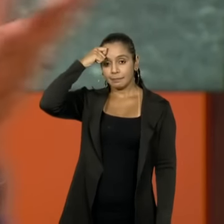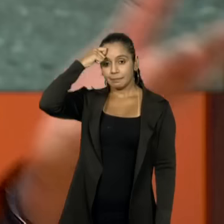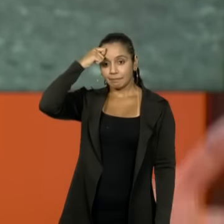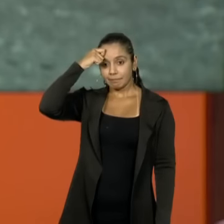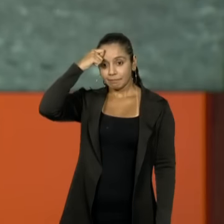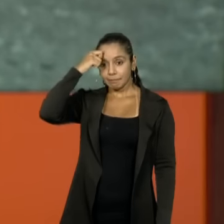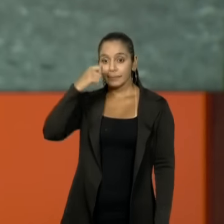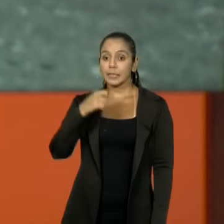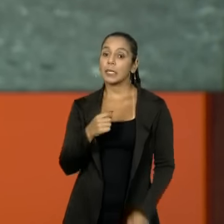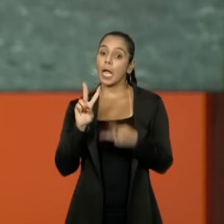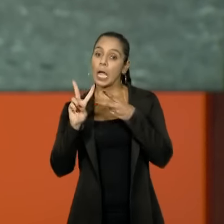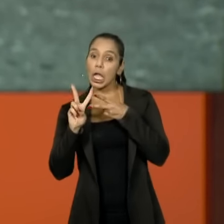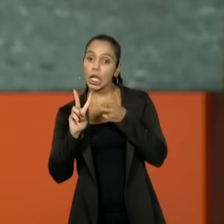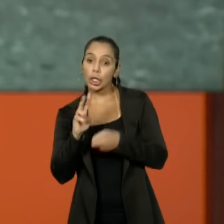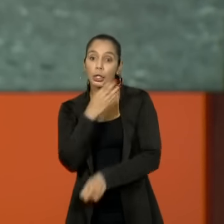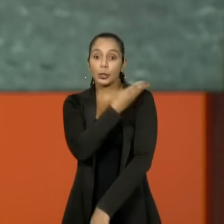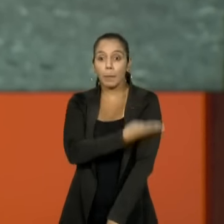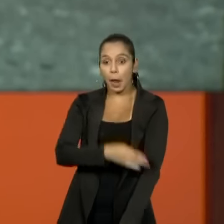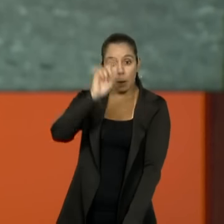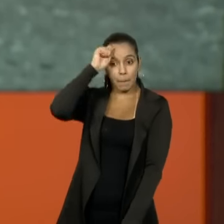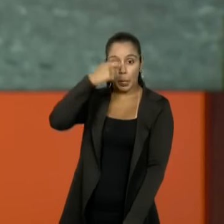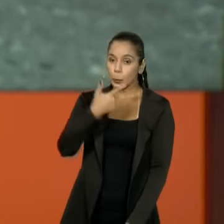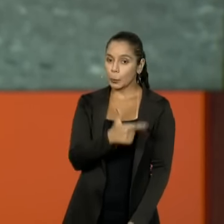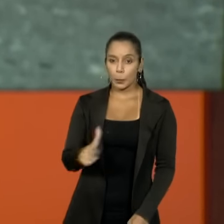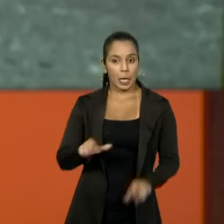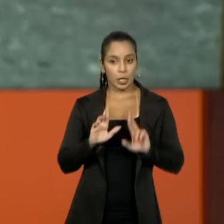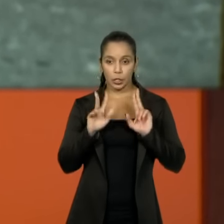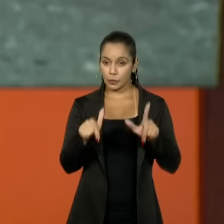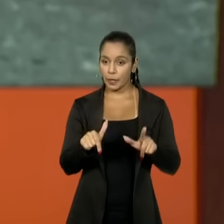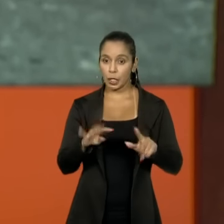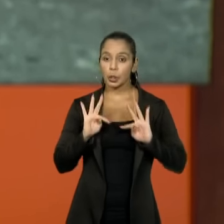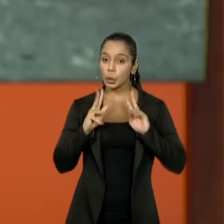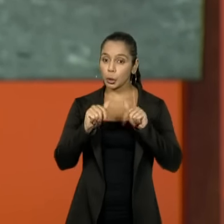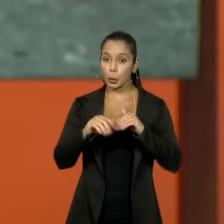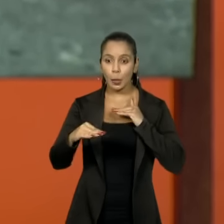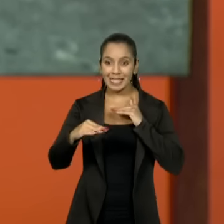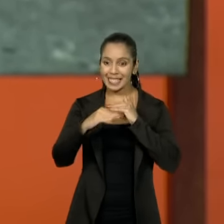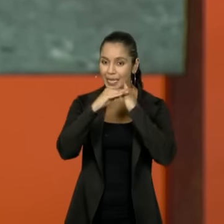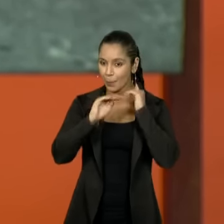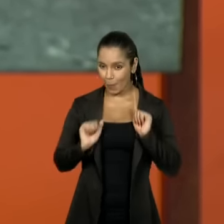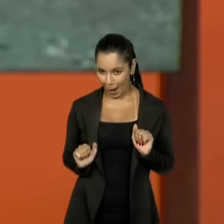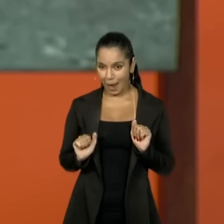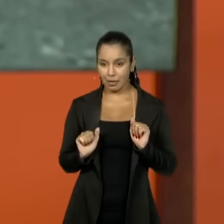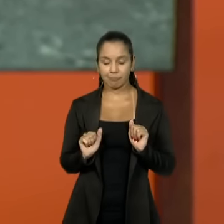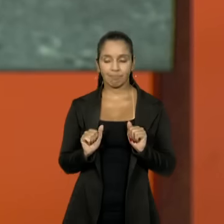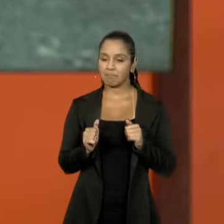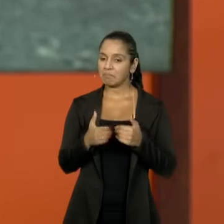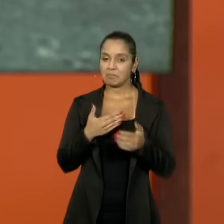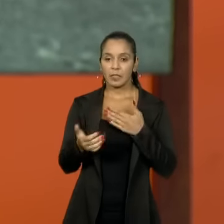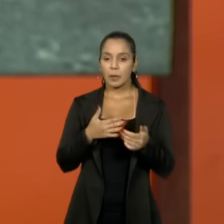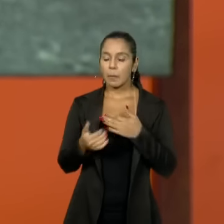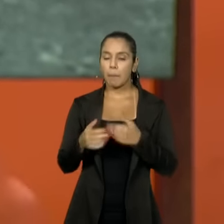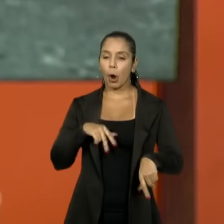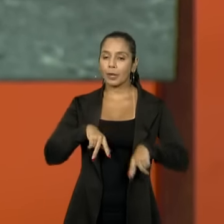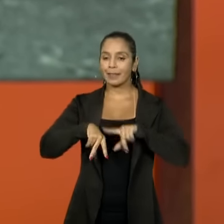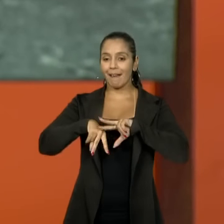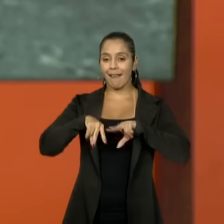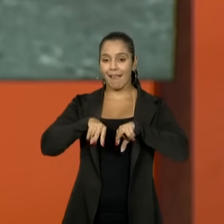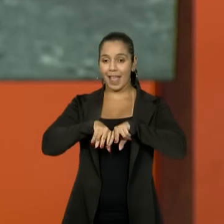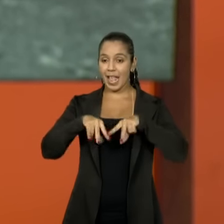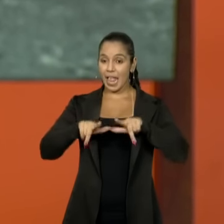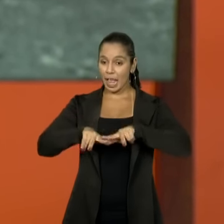que entre índio, branco e preto não há diferença, né, que todos somos iguais, independentemente da nossa etnia, eu acho que isso aí, para